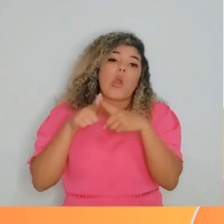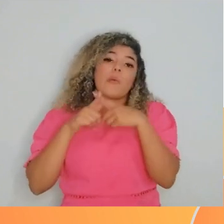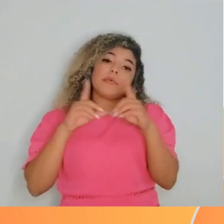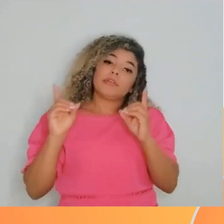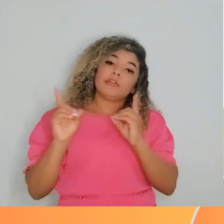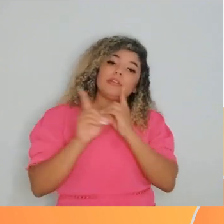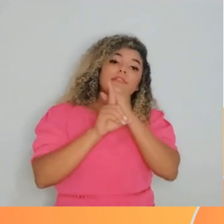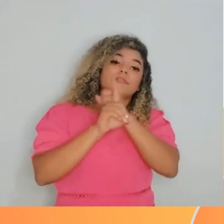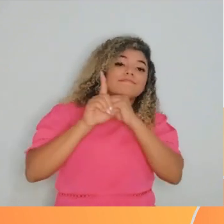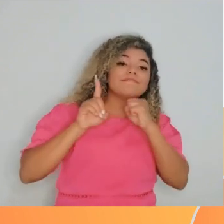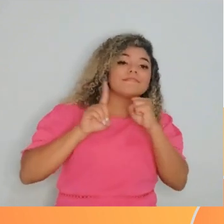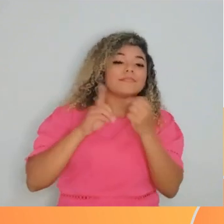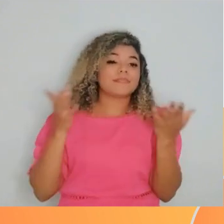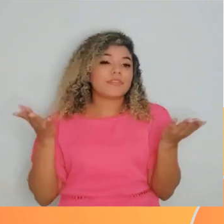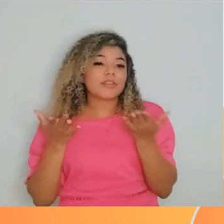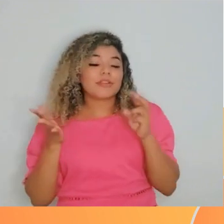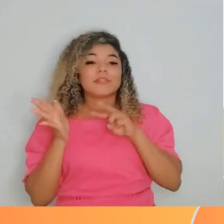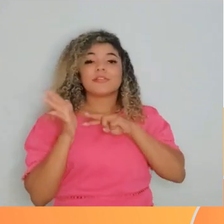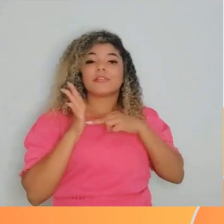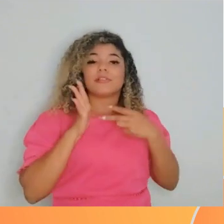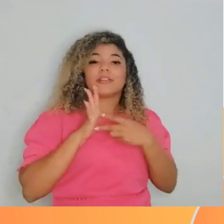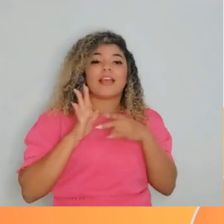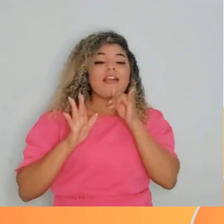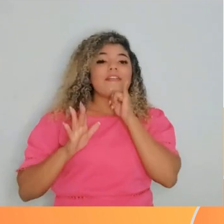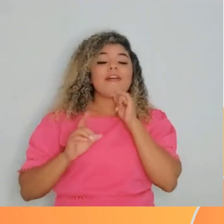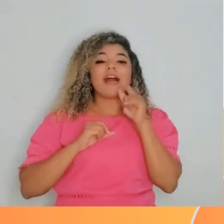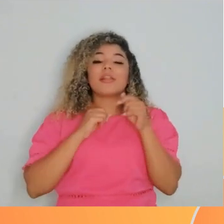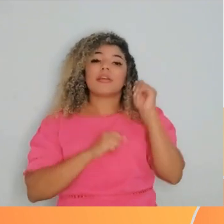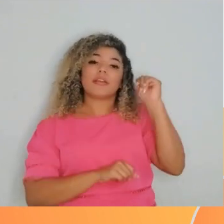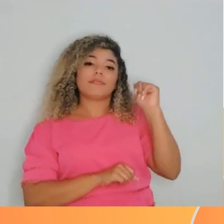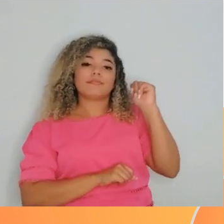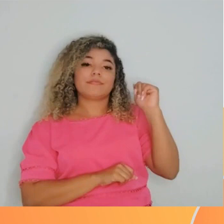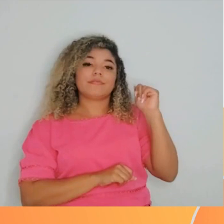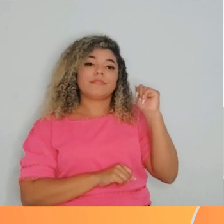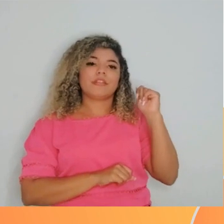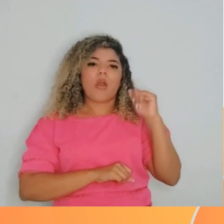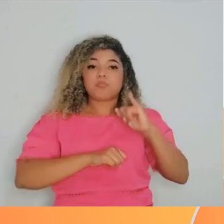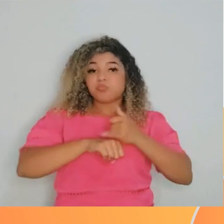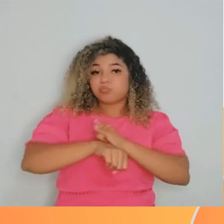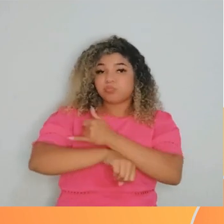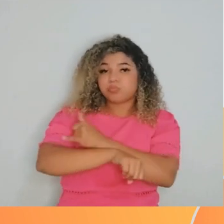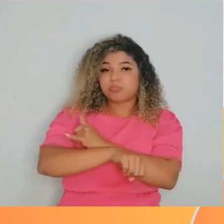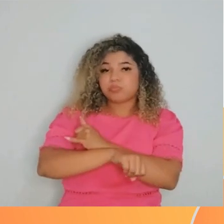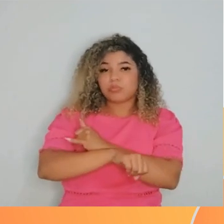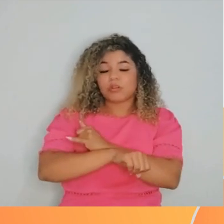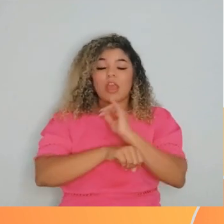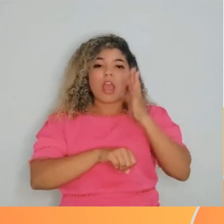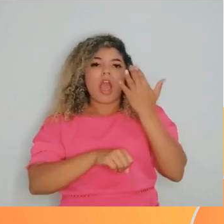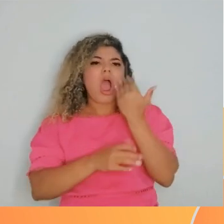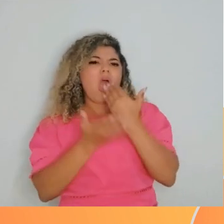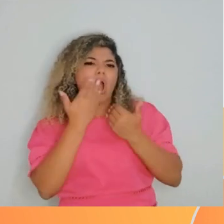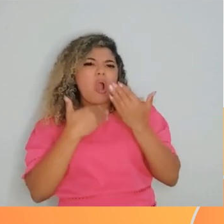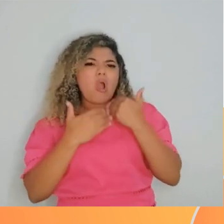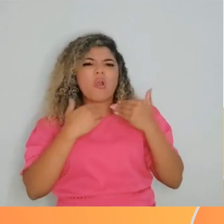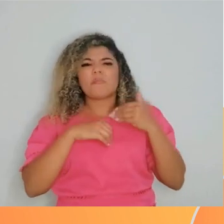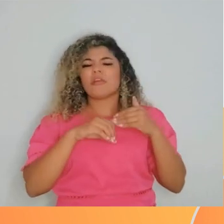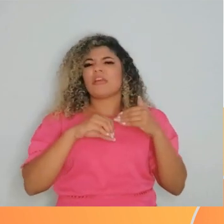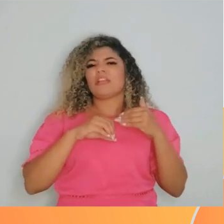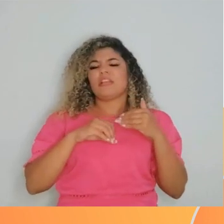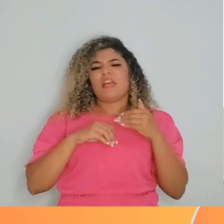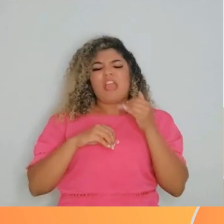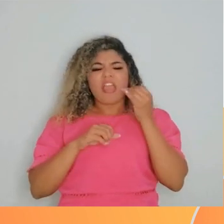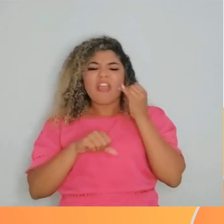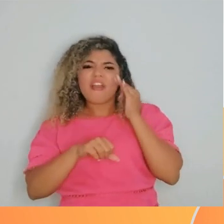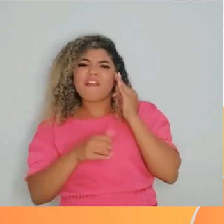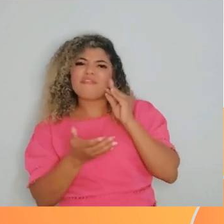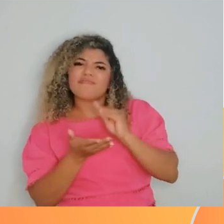problemas enfrentados pela sociedade atual. Ou seja, se trata da letra A, obesidade, causada pelo excesso de comidas calóricas e